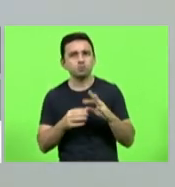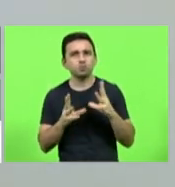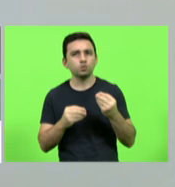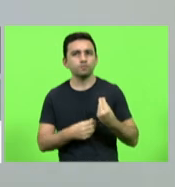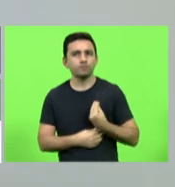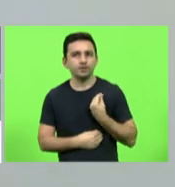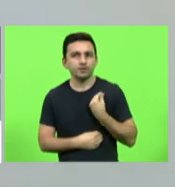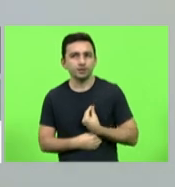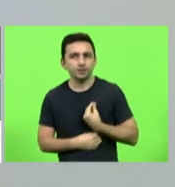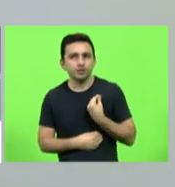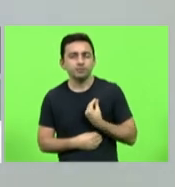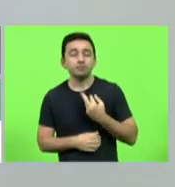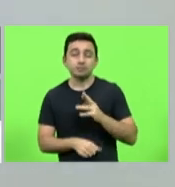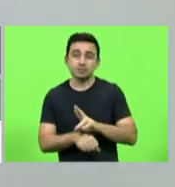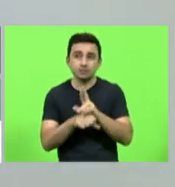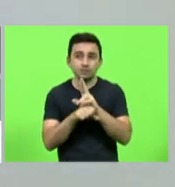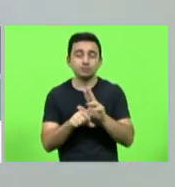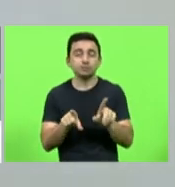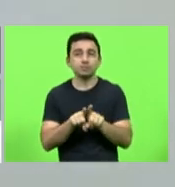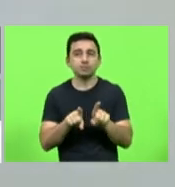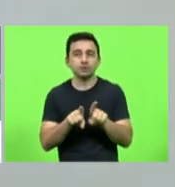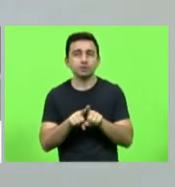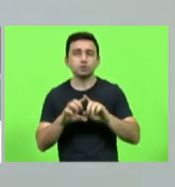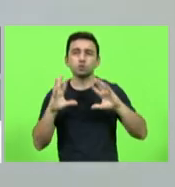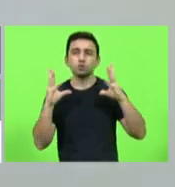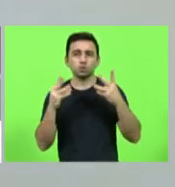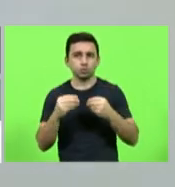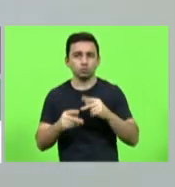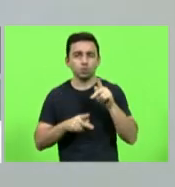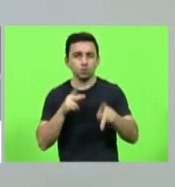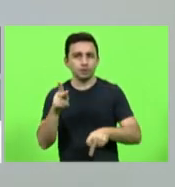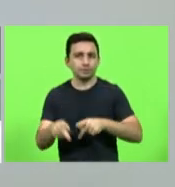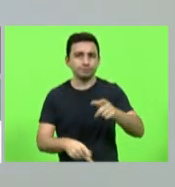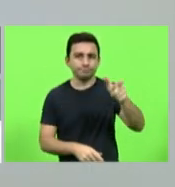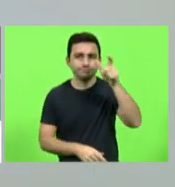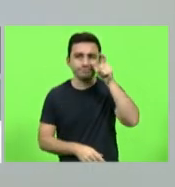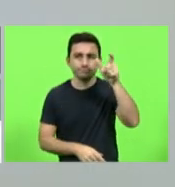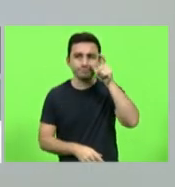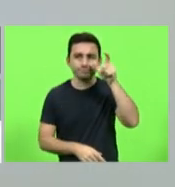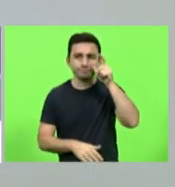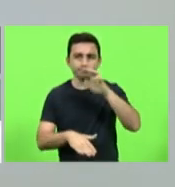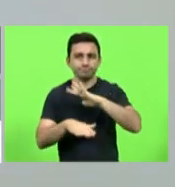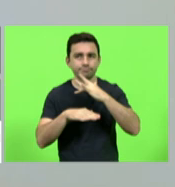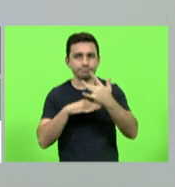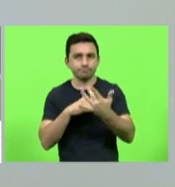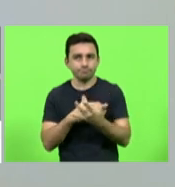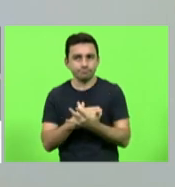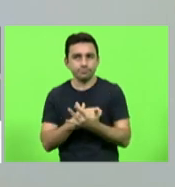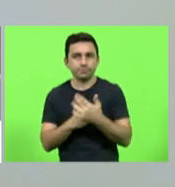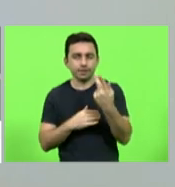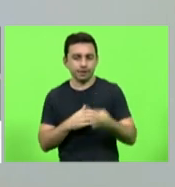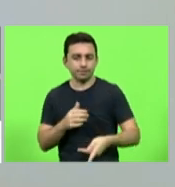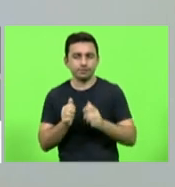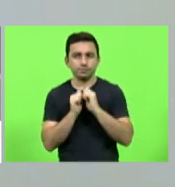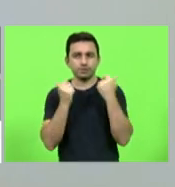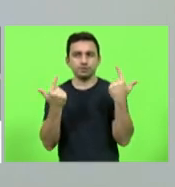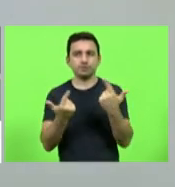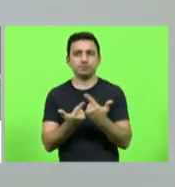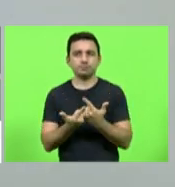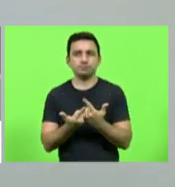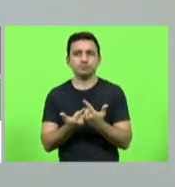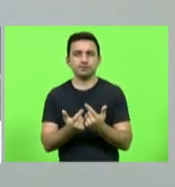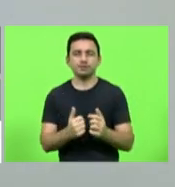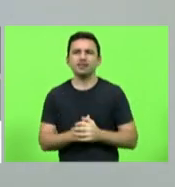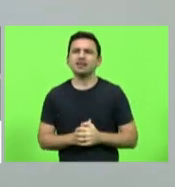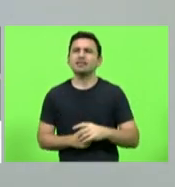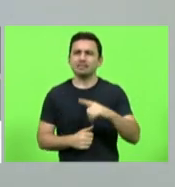ou representadas e todo o público que nos acompanha pelas redes sociais desta casa. E parece que tem